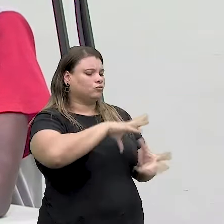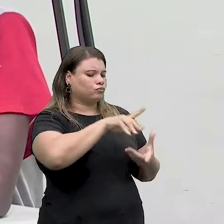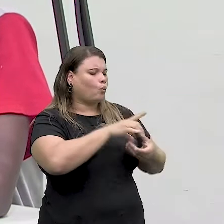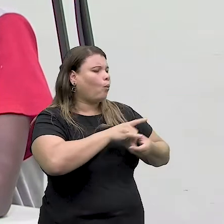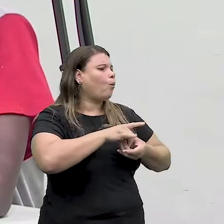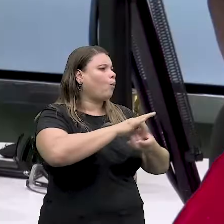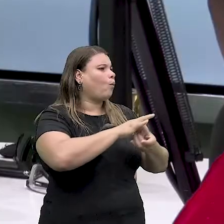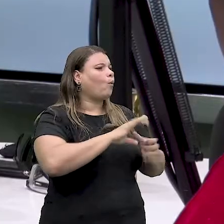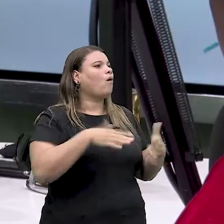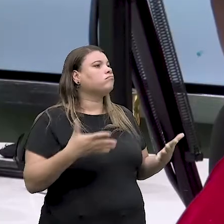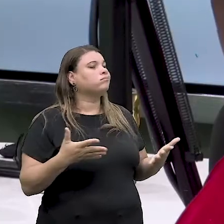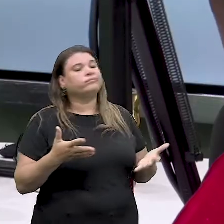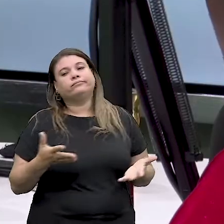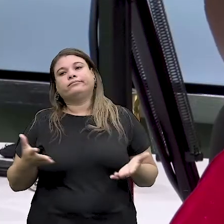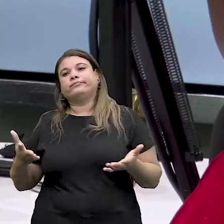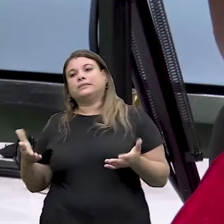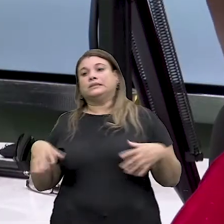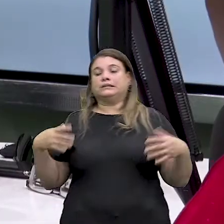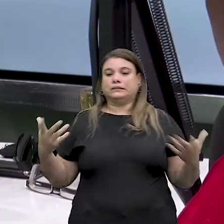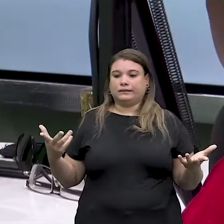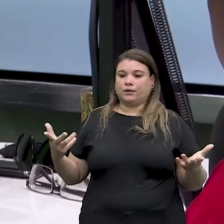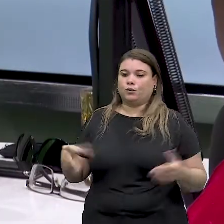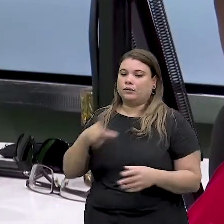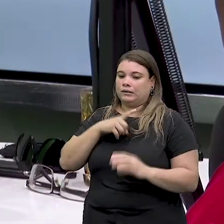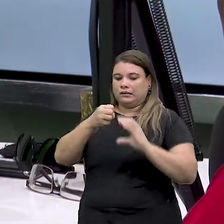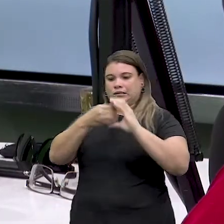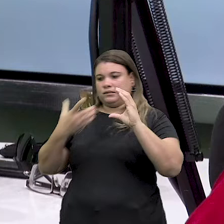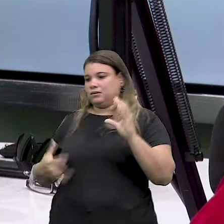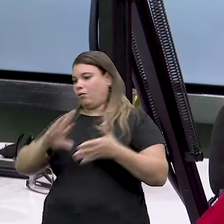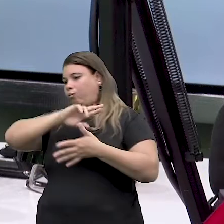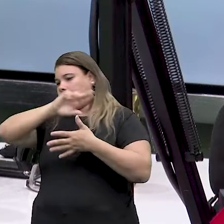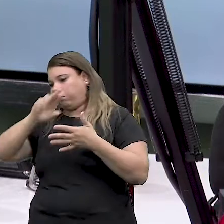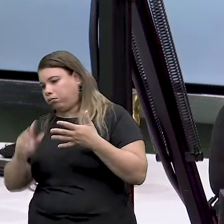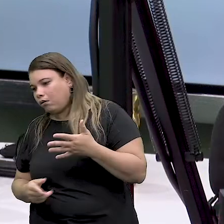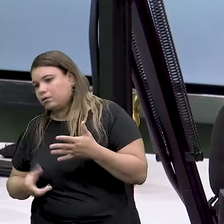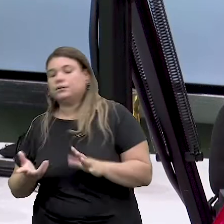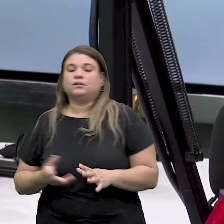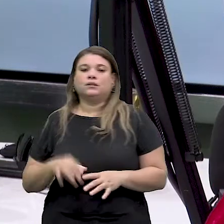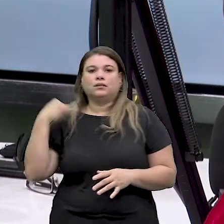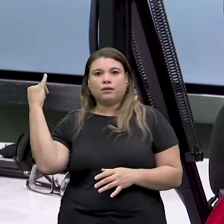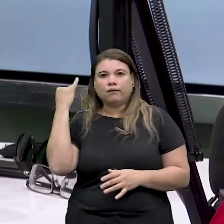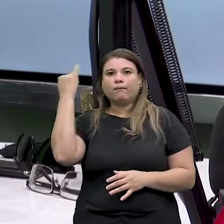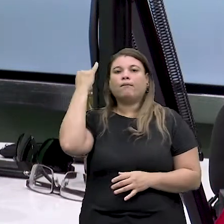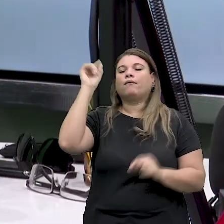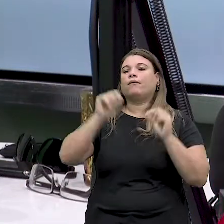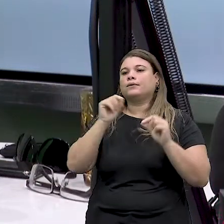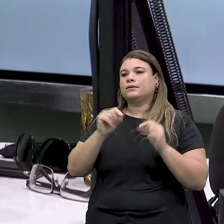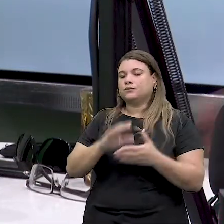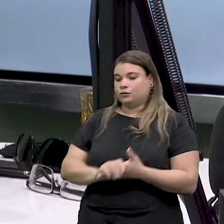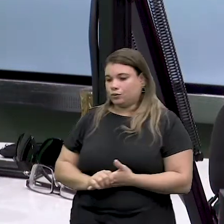Bom, globalização tem muitas características, né? Algumas delas já falei, mas é importante reforçar.